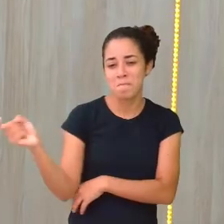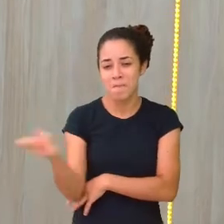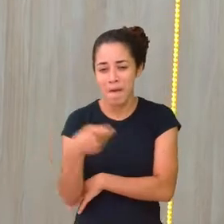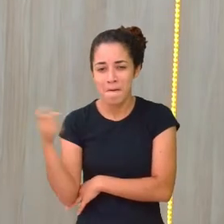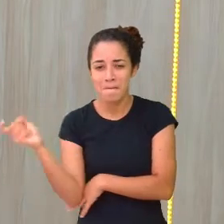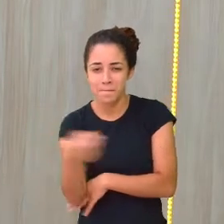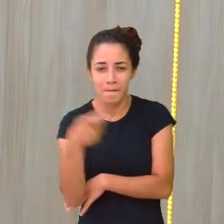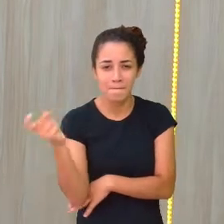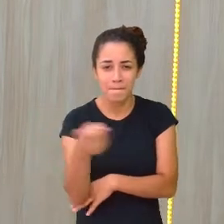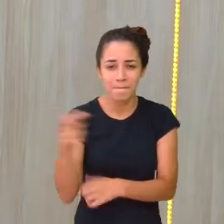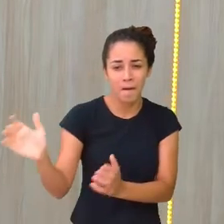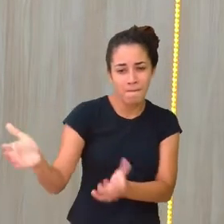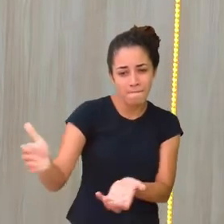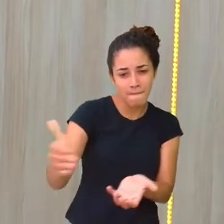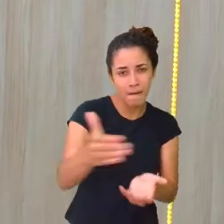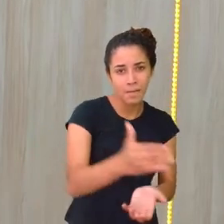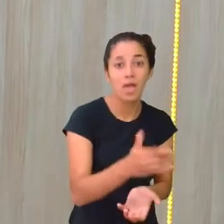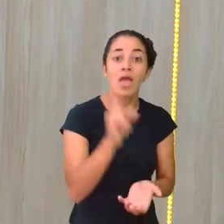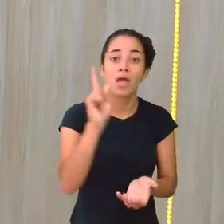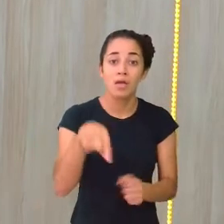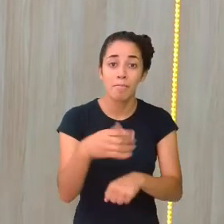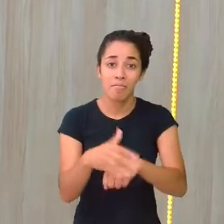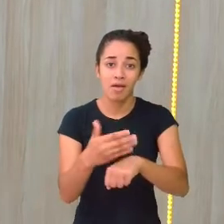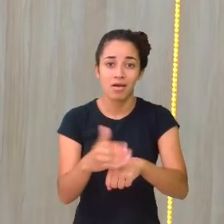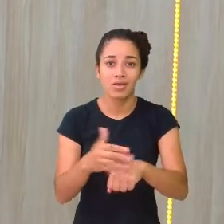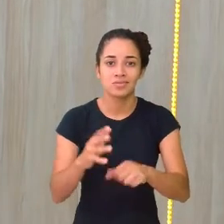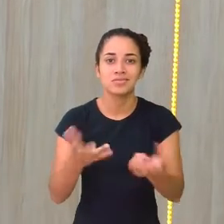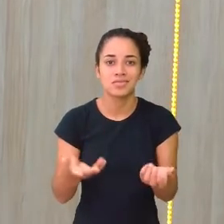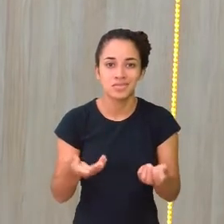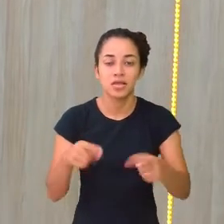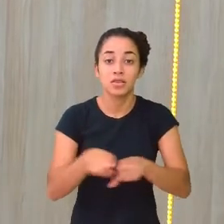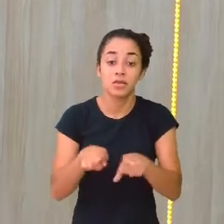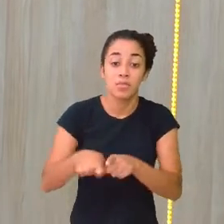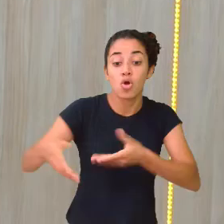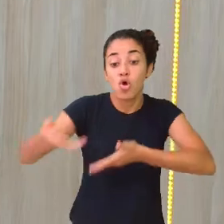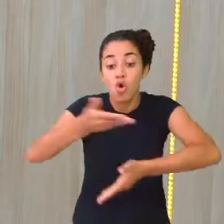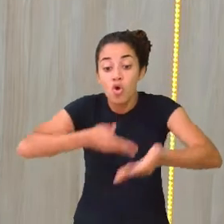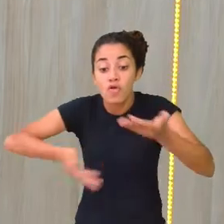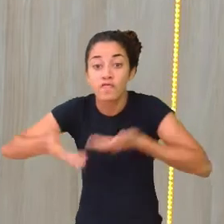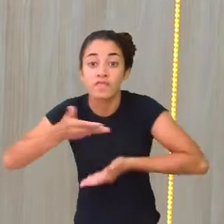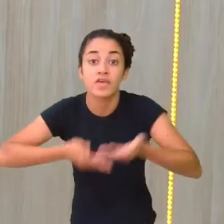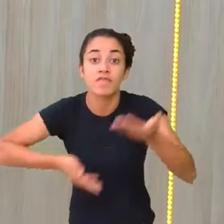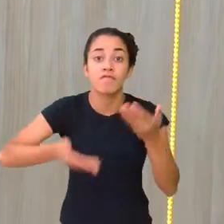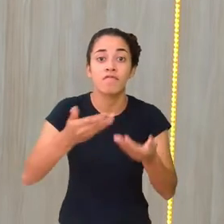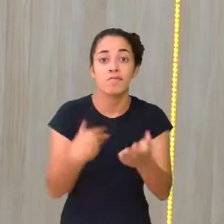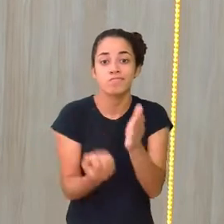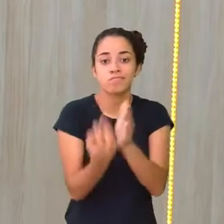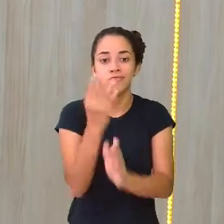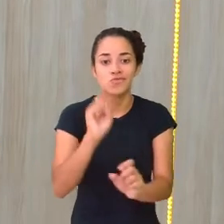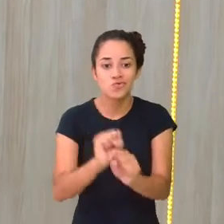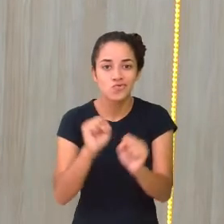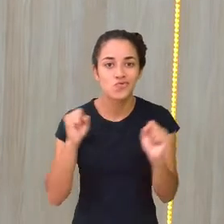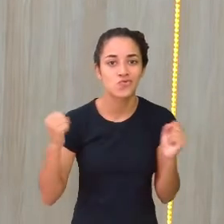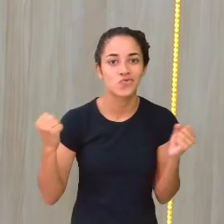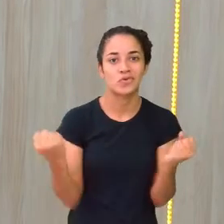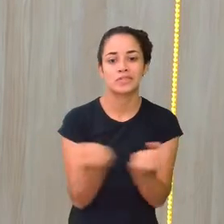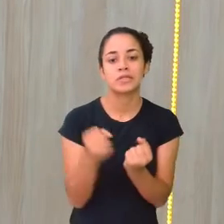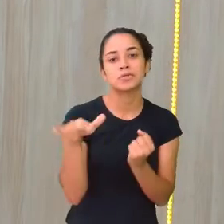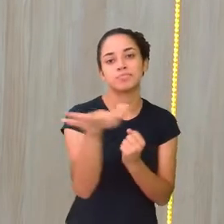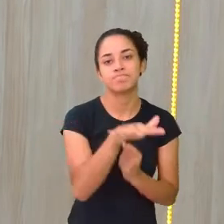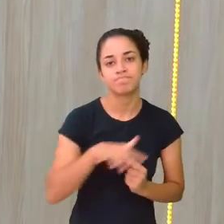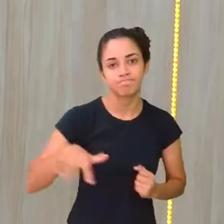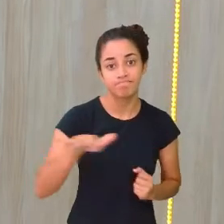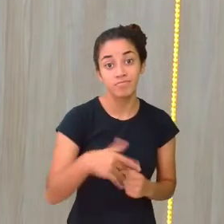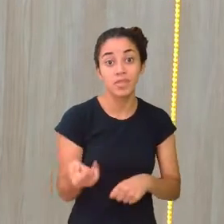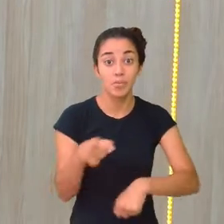ali, começar as suas atividades humanas ali, a conviver ali, a criar uma sociedade naquele espaço.